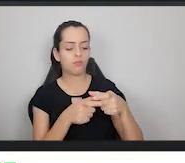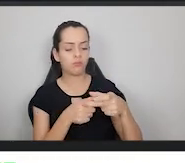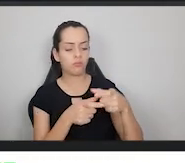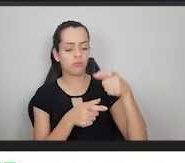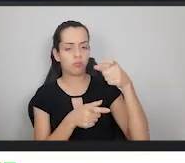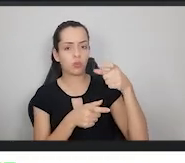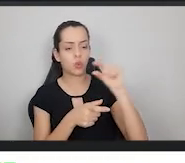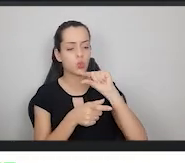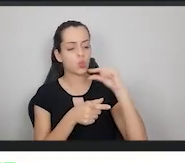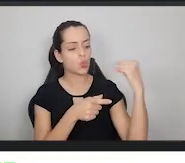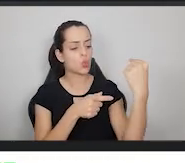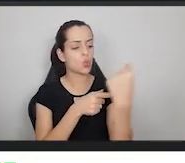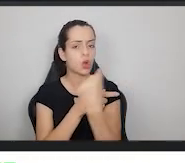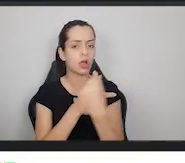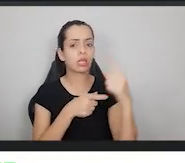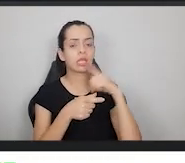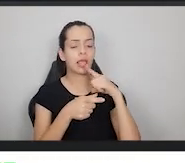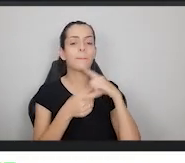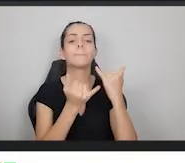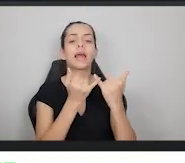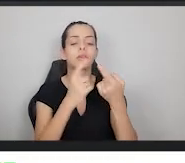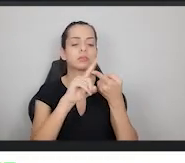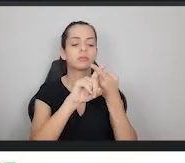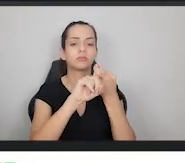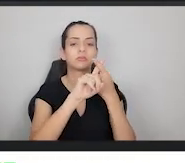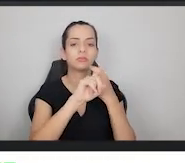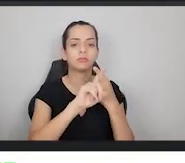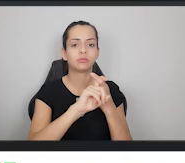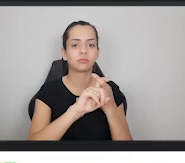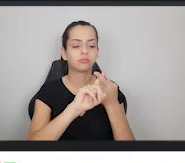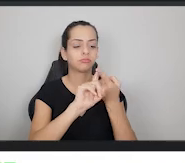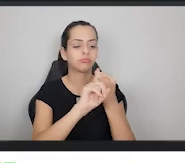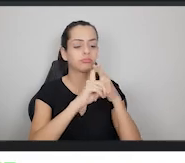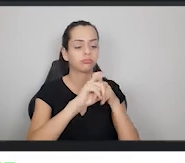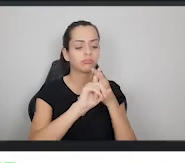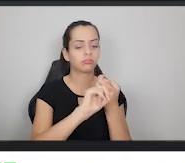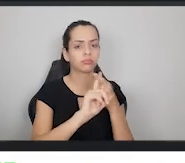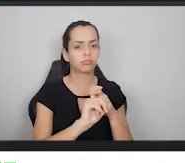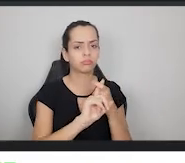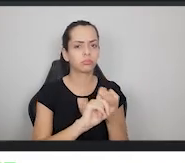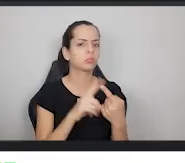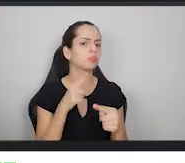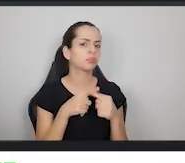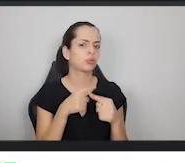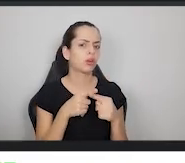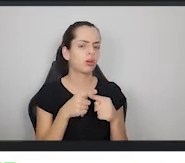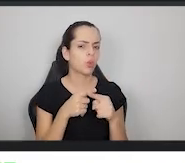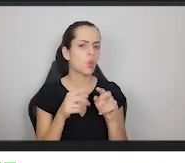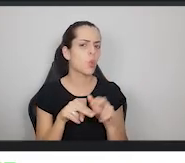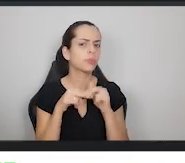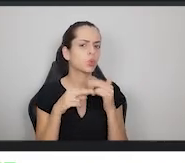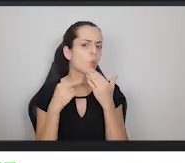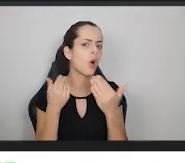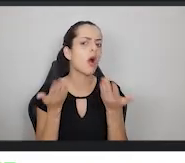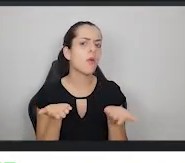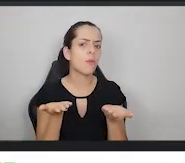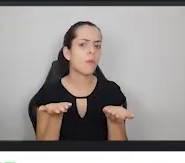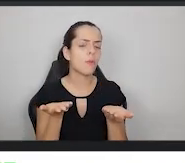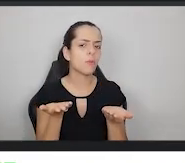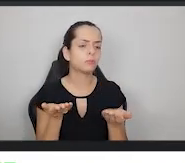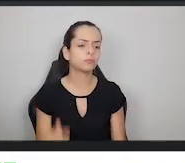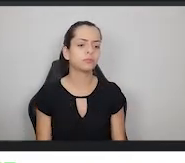Preparada? Preparada. Então, a primeira pergunta é do Vitor Guzmão. Ele perguntou: por que os